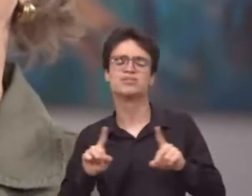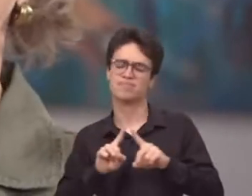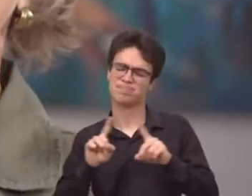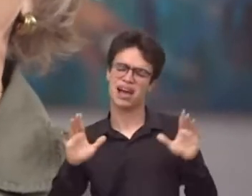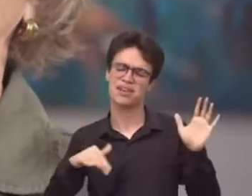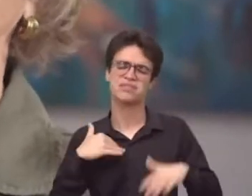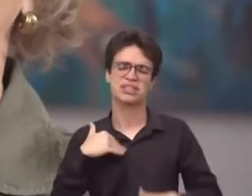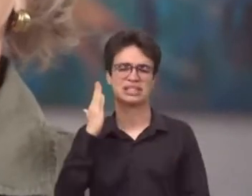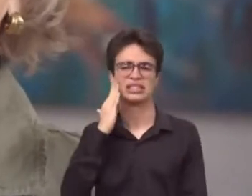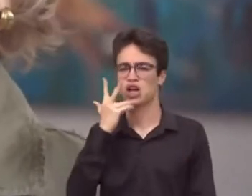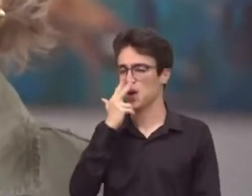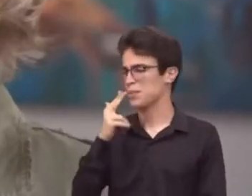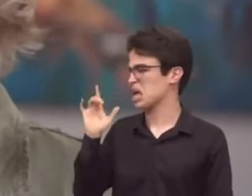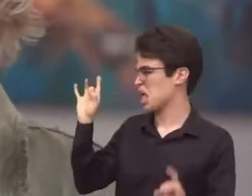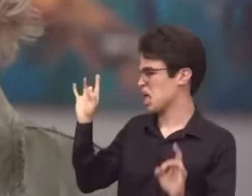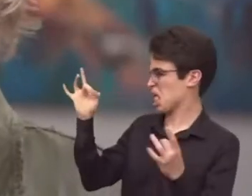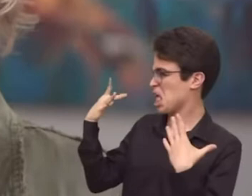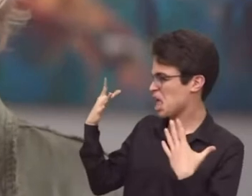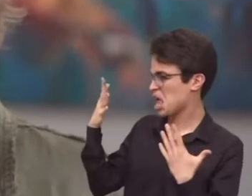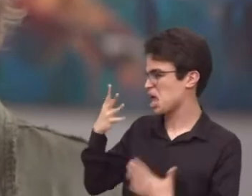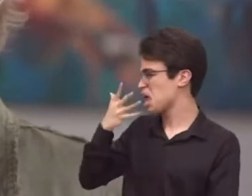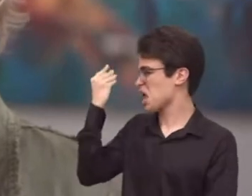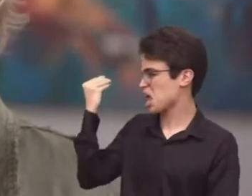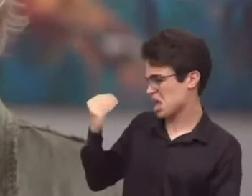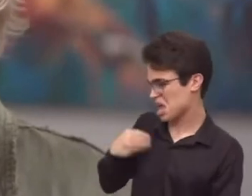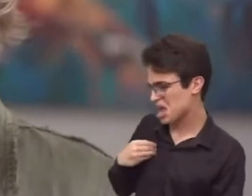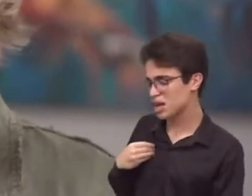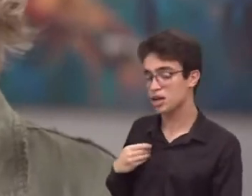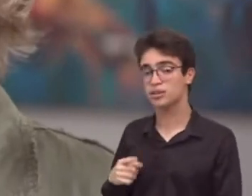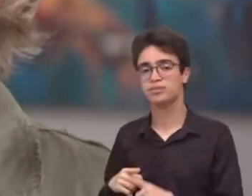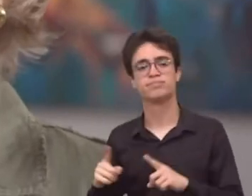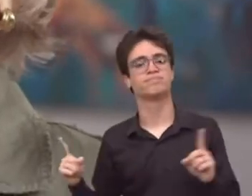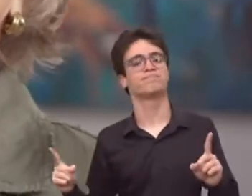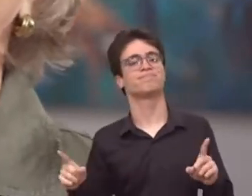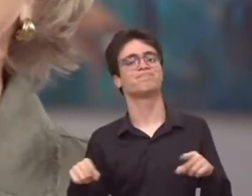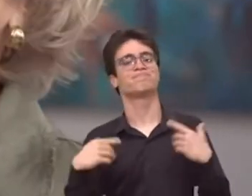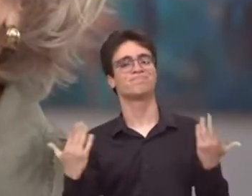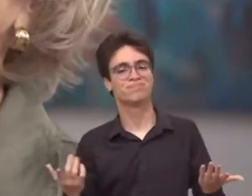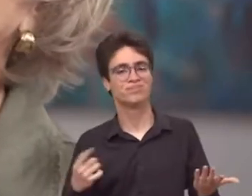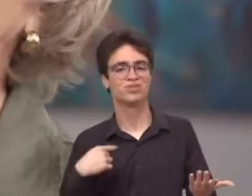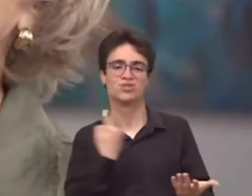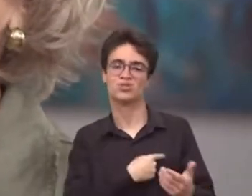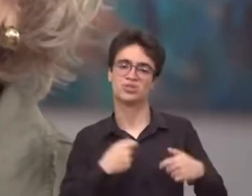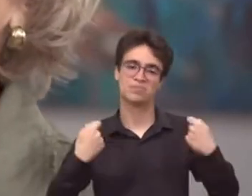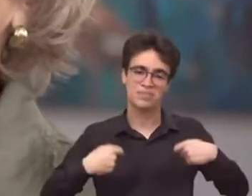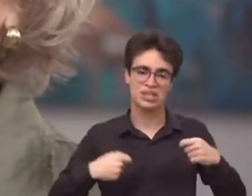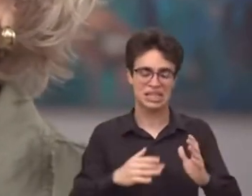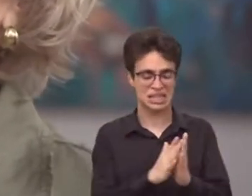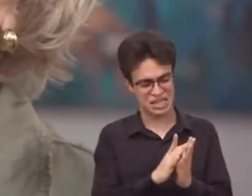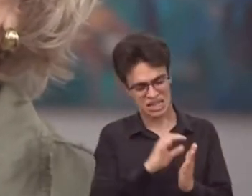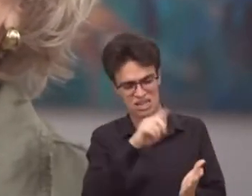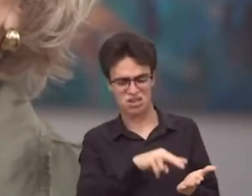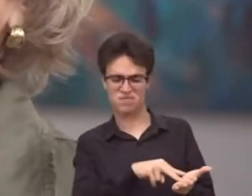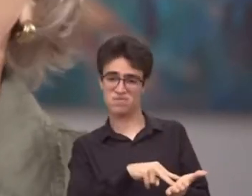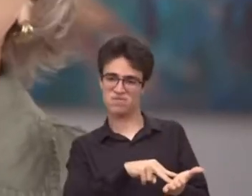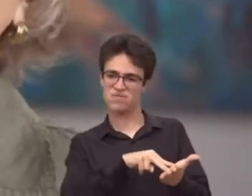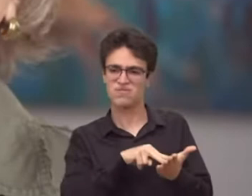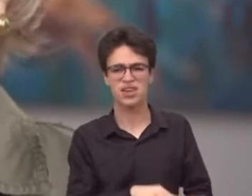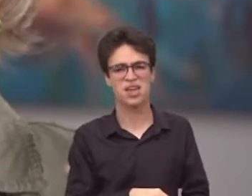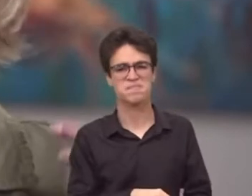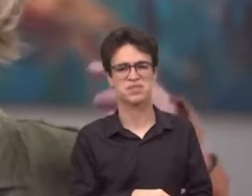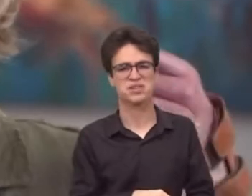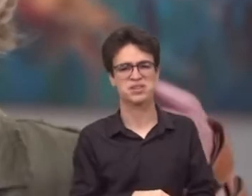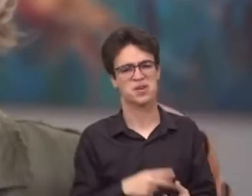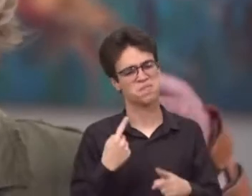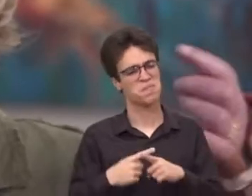fácil pensar que Deus nos esqueceu mas por isso que precisamos das âncoras da palavra de Deus porque se